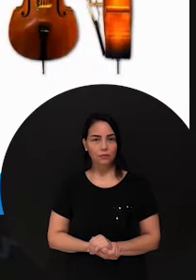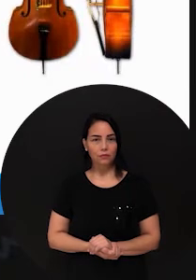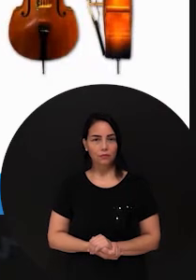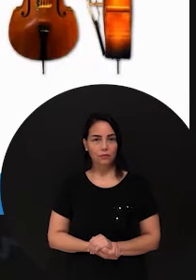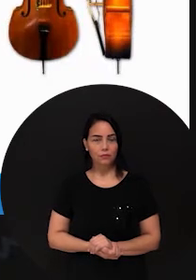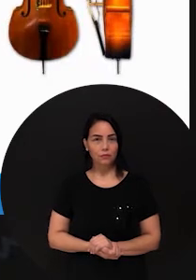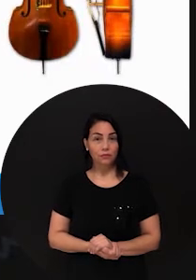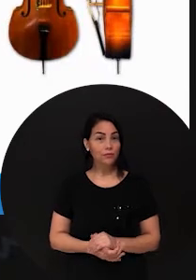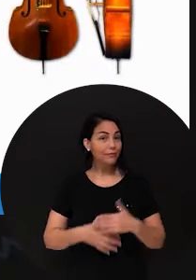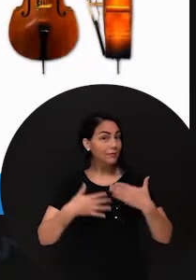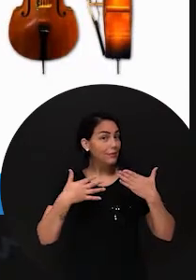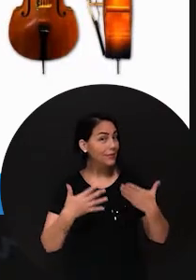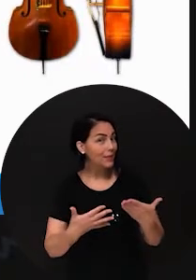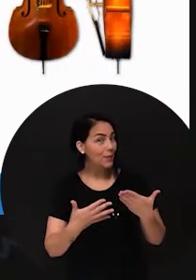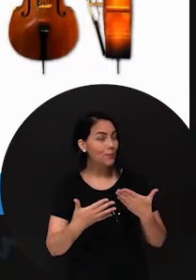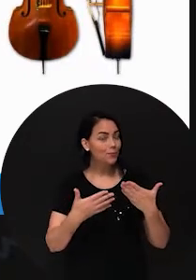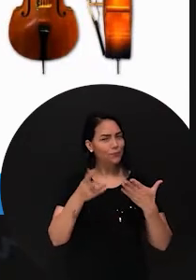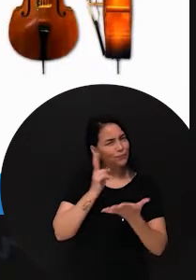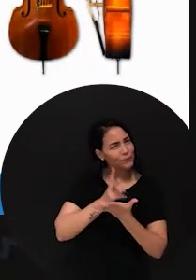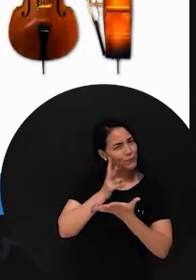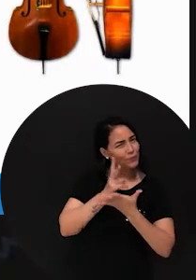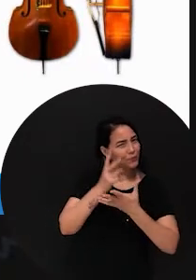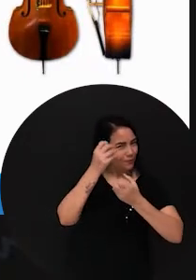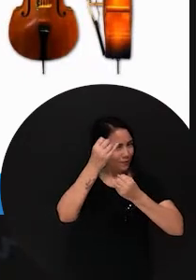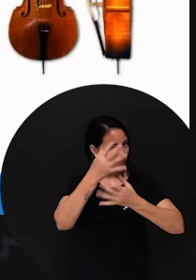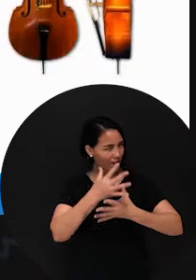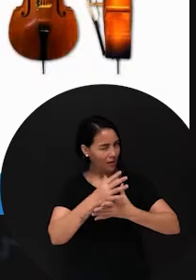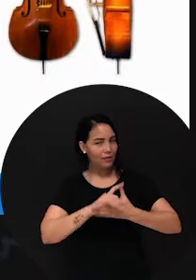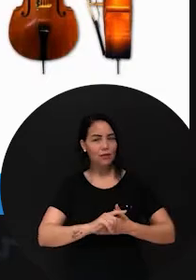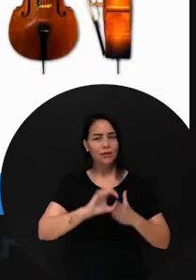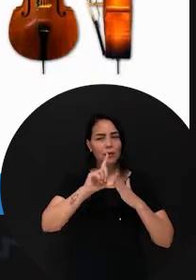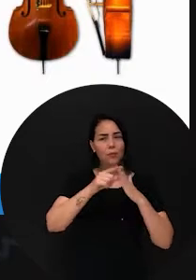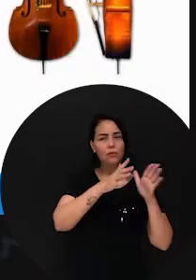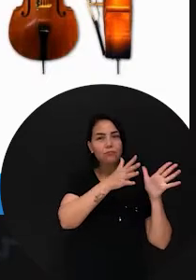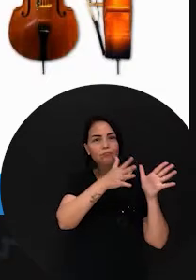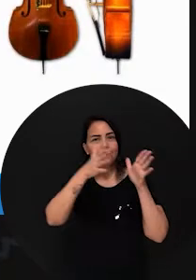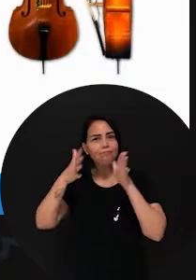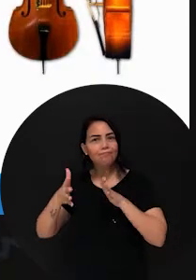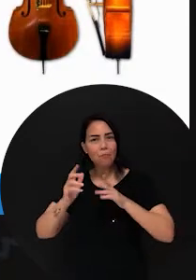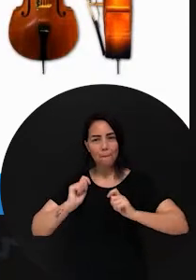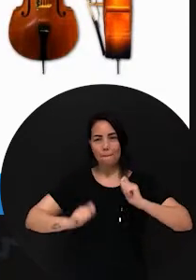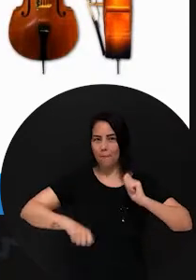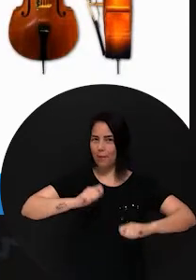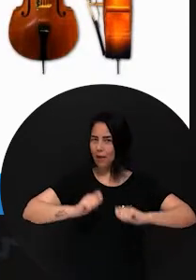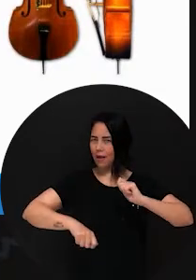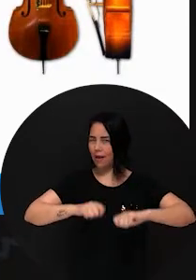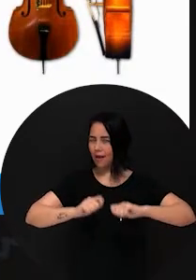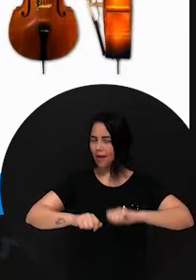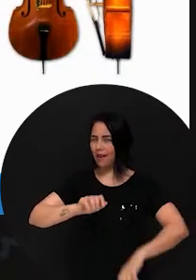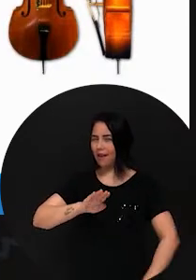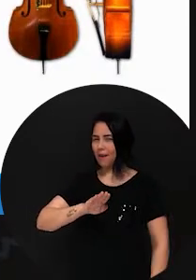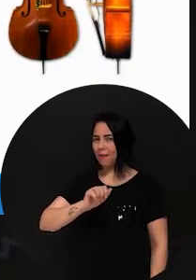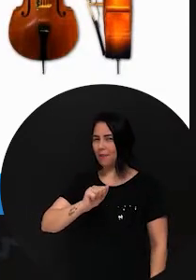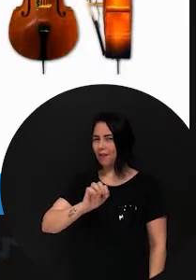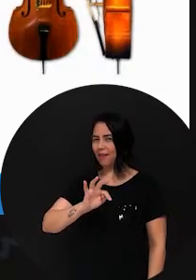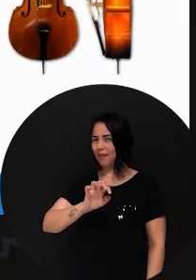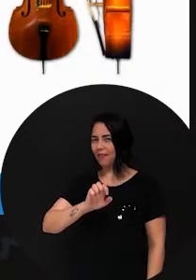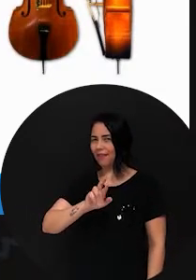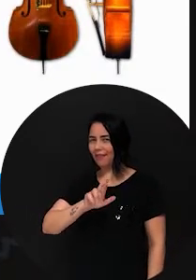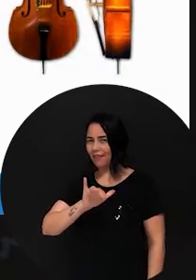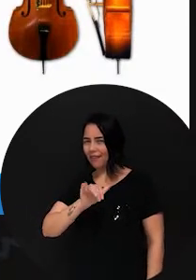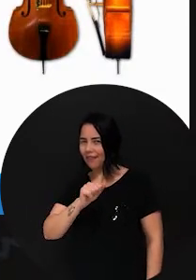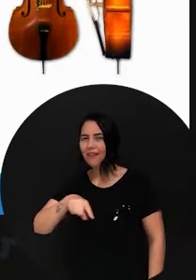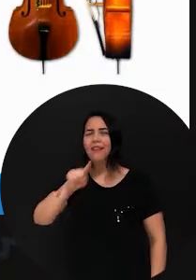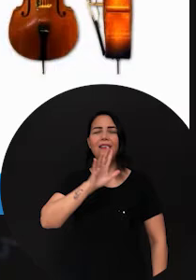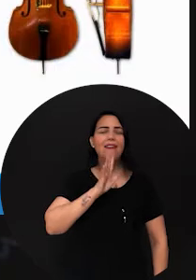Beleza. Olha lá, então, vou continuar aqui, Ângela. Depois do baixo, a gente tem a bateria, né? Instrumento aí que muita